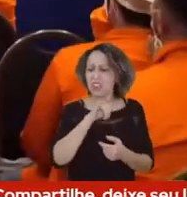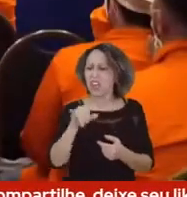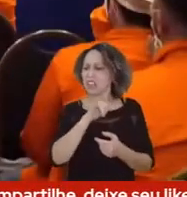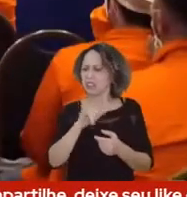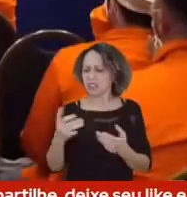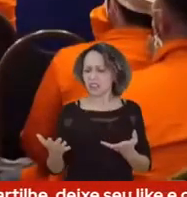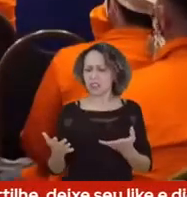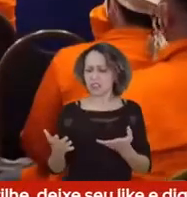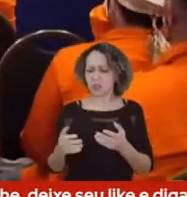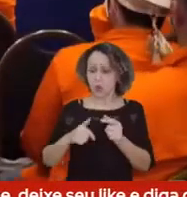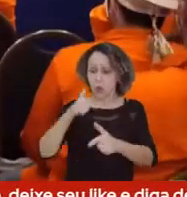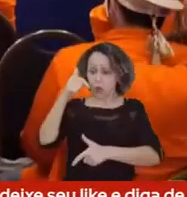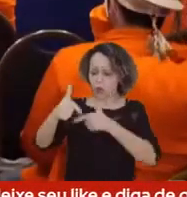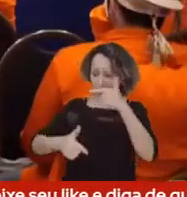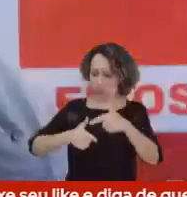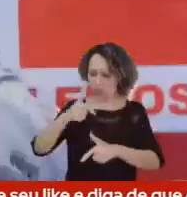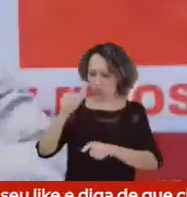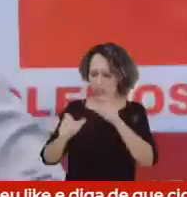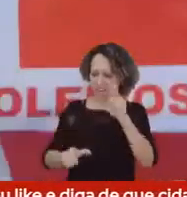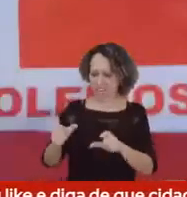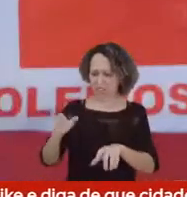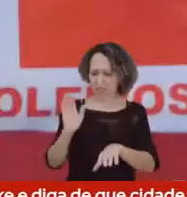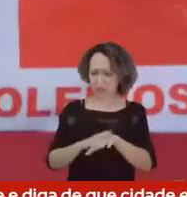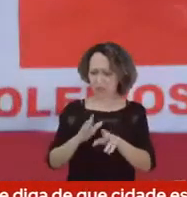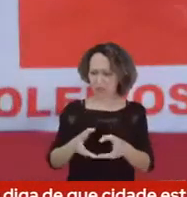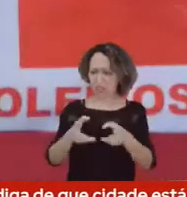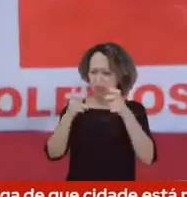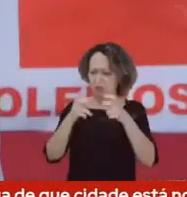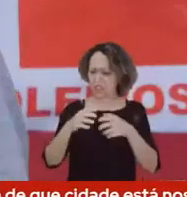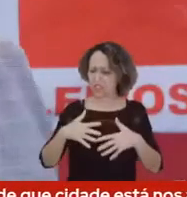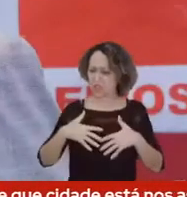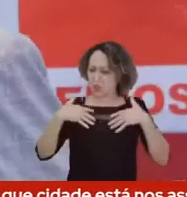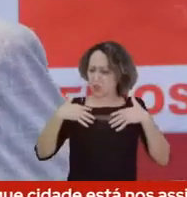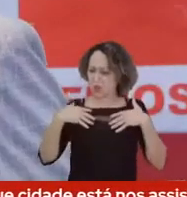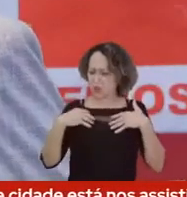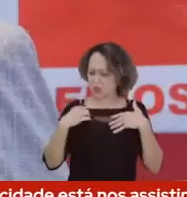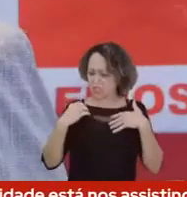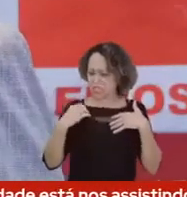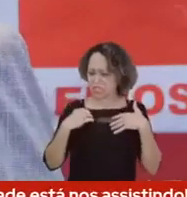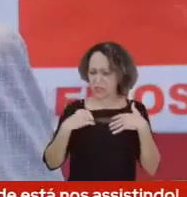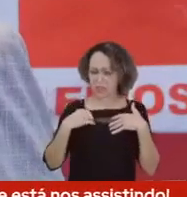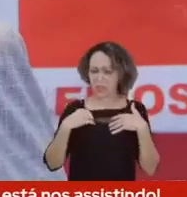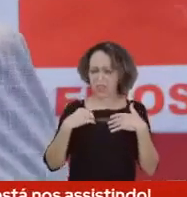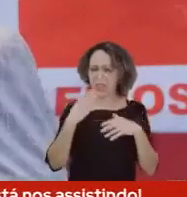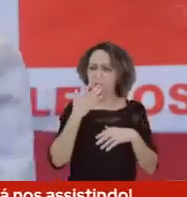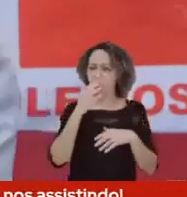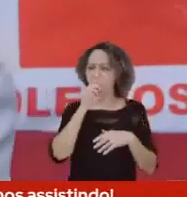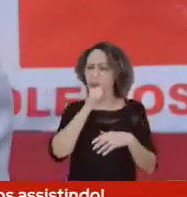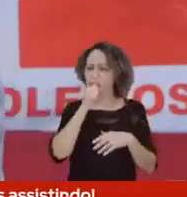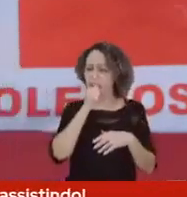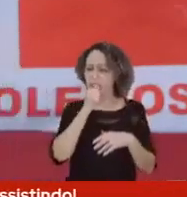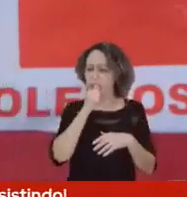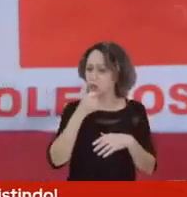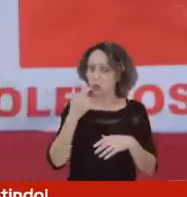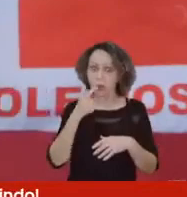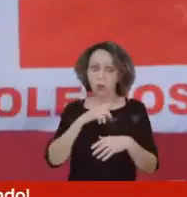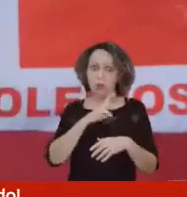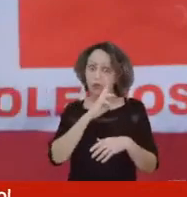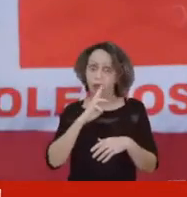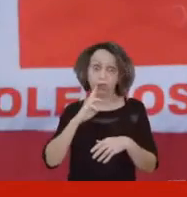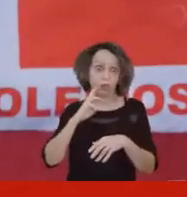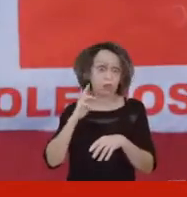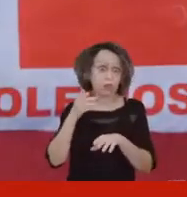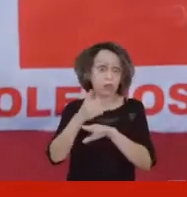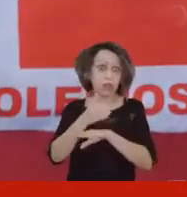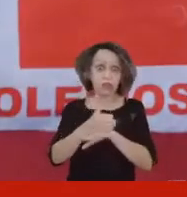camisa laranja, muitas vezes não conseguiam entrar num restaurante, porque eram chamados de ladrões. Esse moço aqui